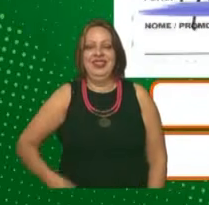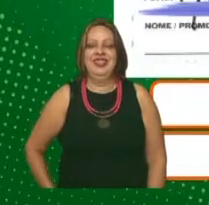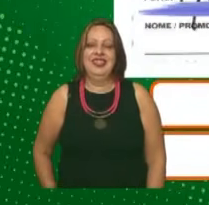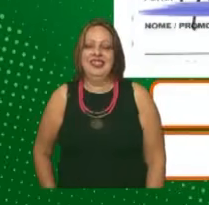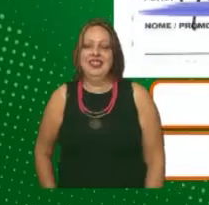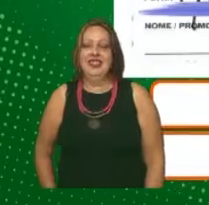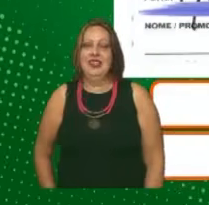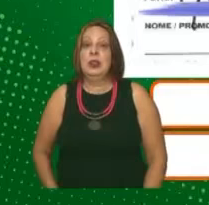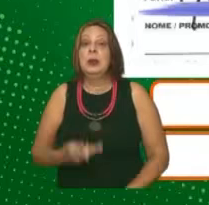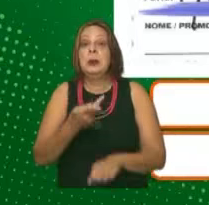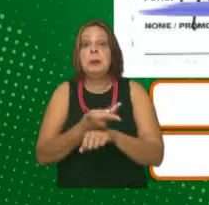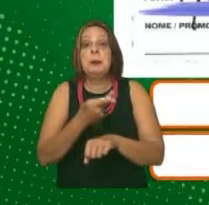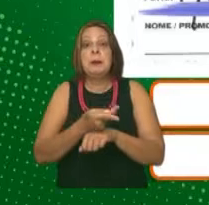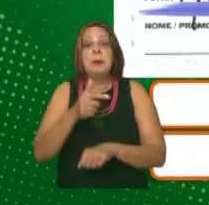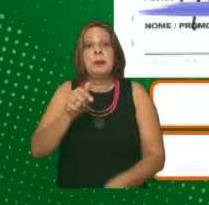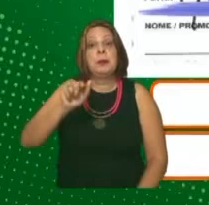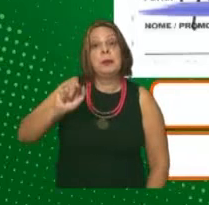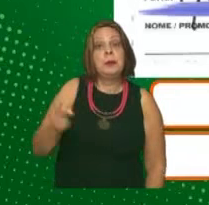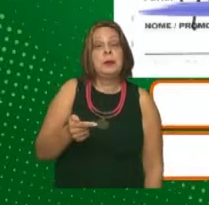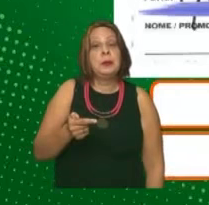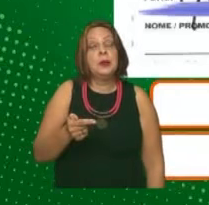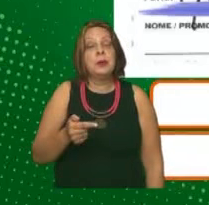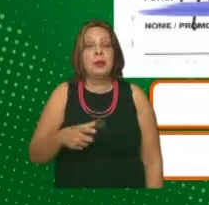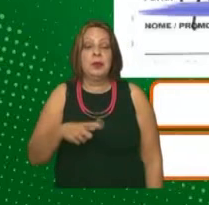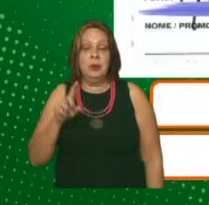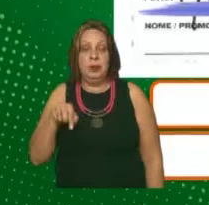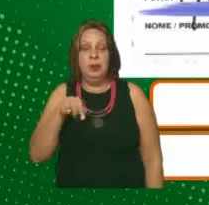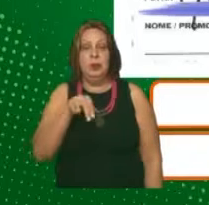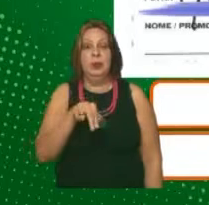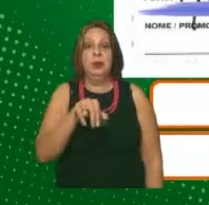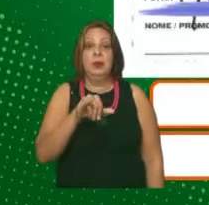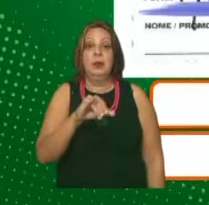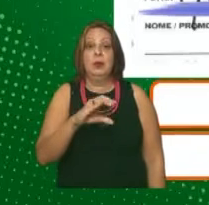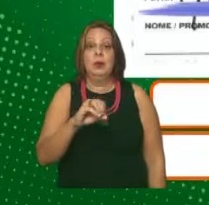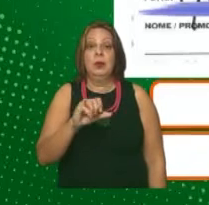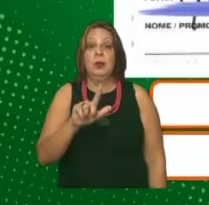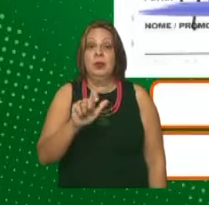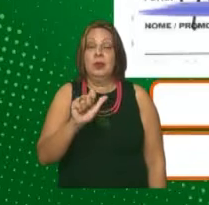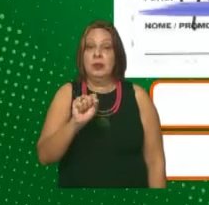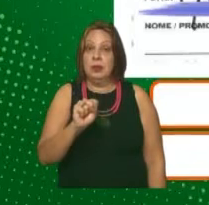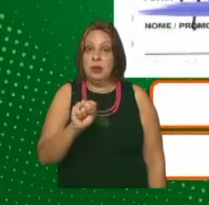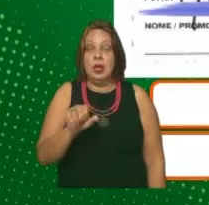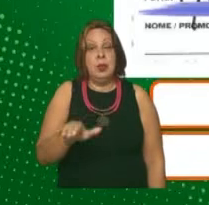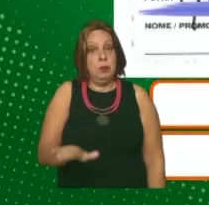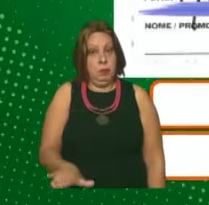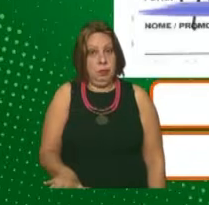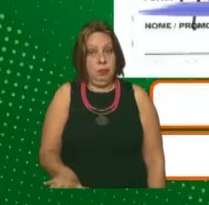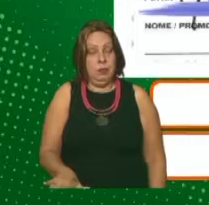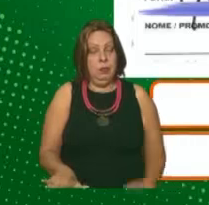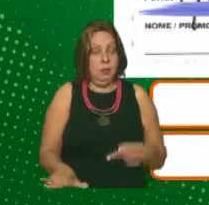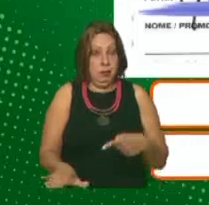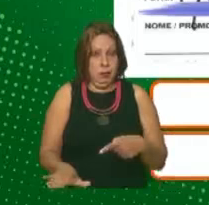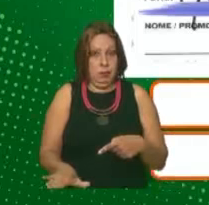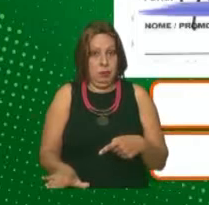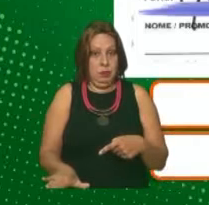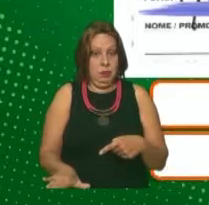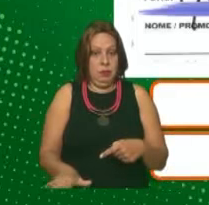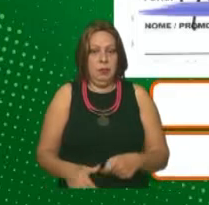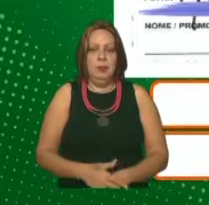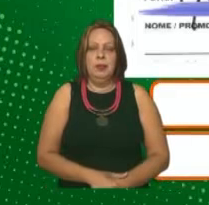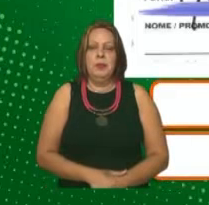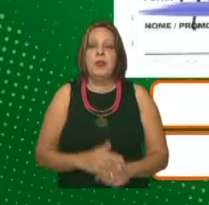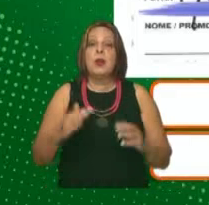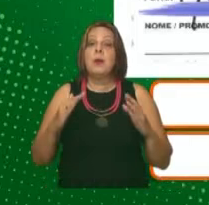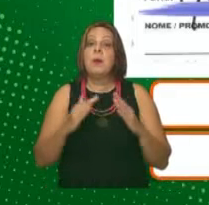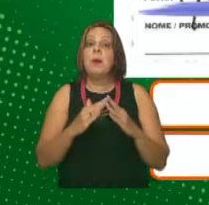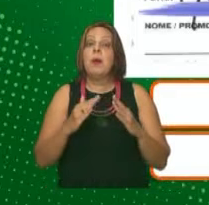172884, o prêmio é de R$7.000 e quem leva é o Nicolas Marques, ele é menor de idade, tá ali identificado,